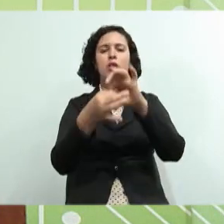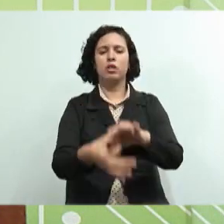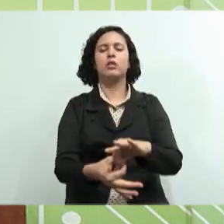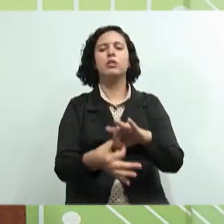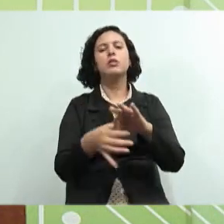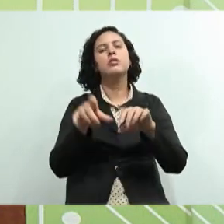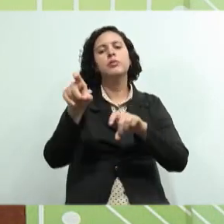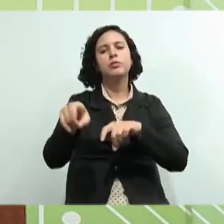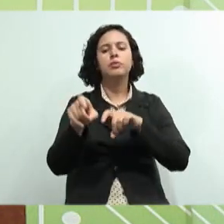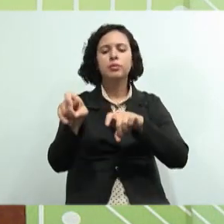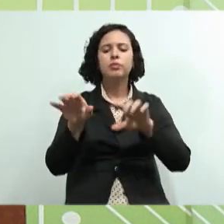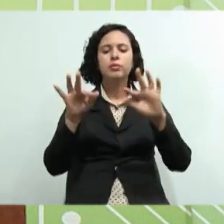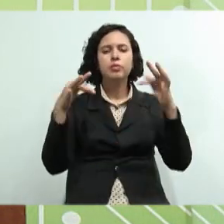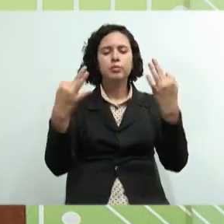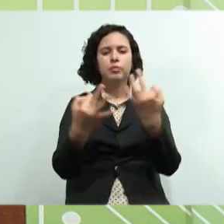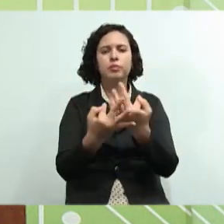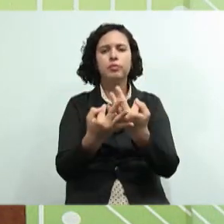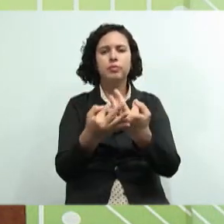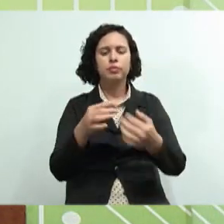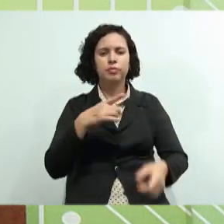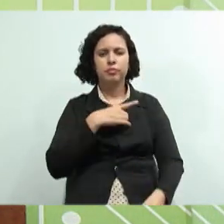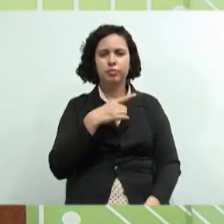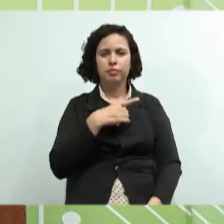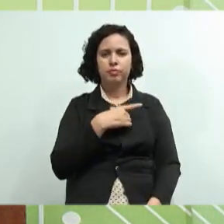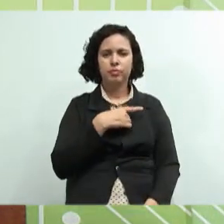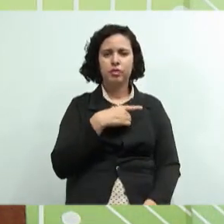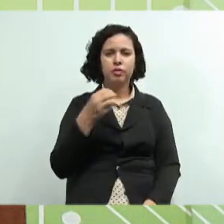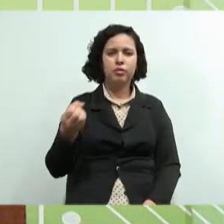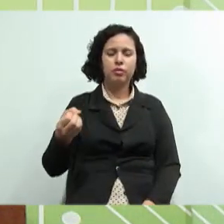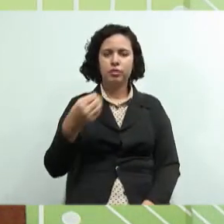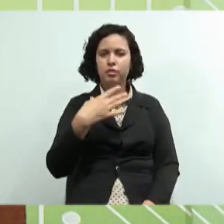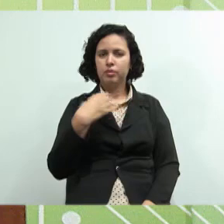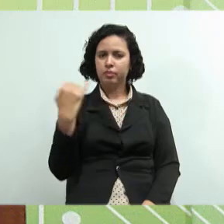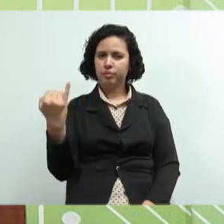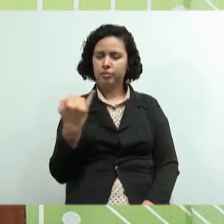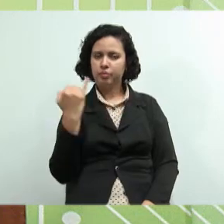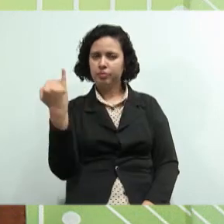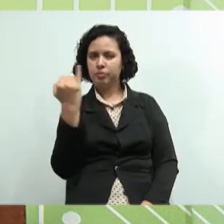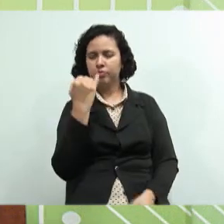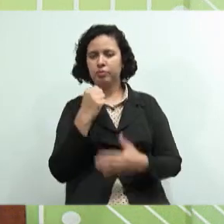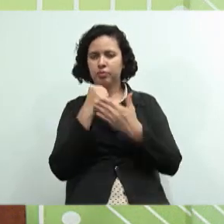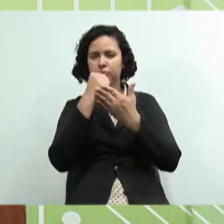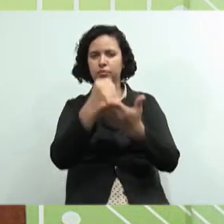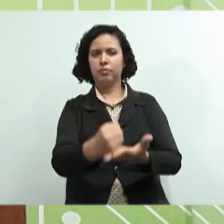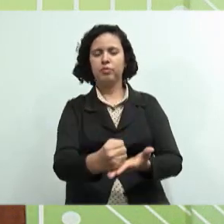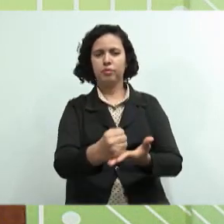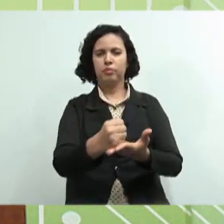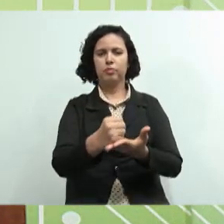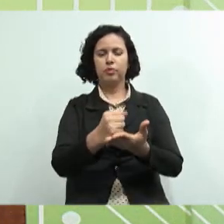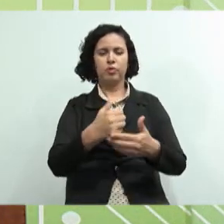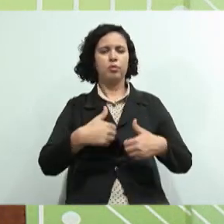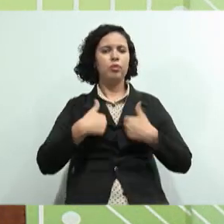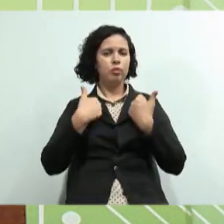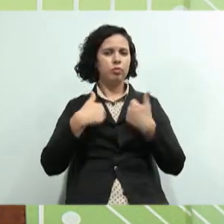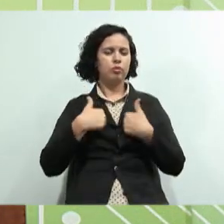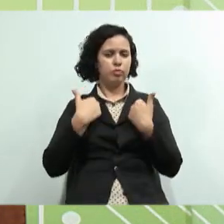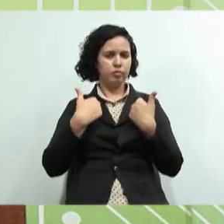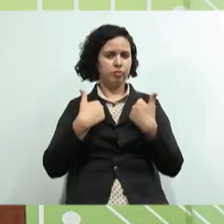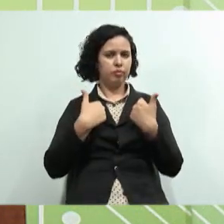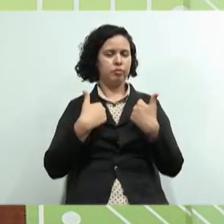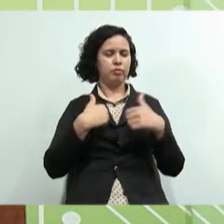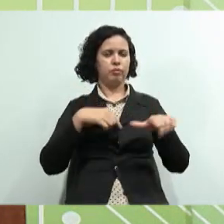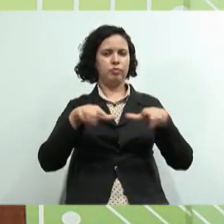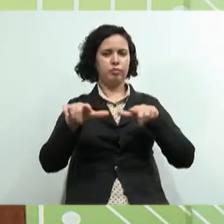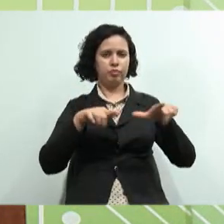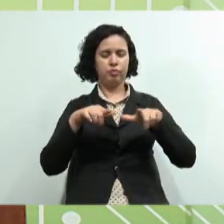maneira. E hoje a gente tem dado uma nova importância para isso e tem trazido todo um orgulho para essa atividade, porque